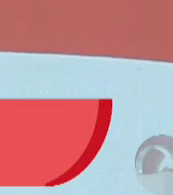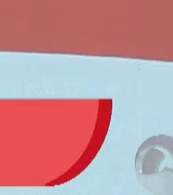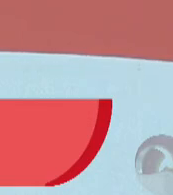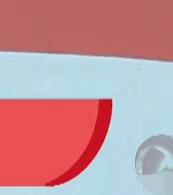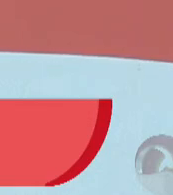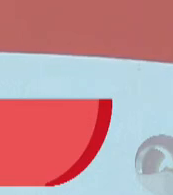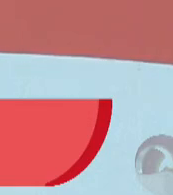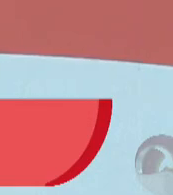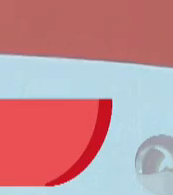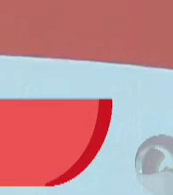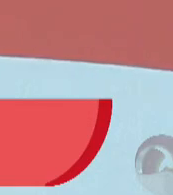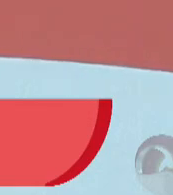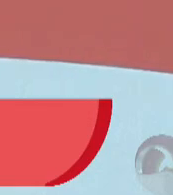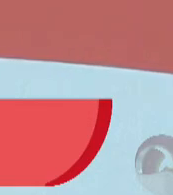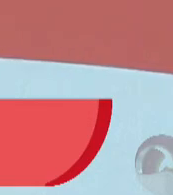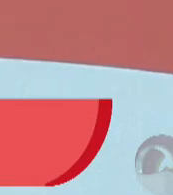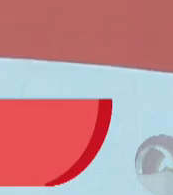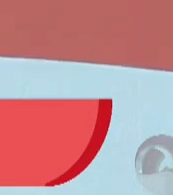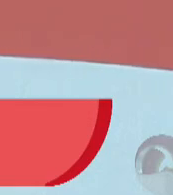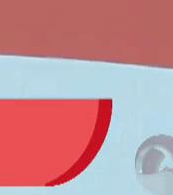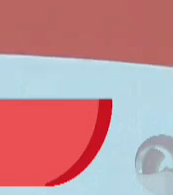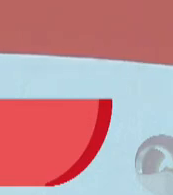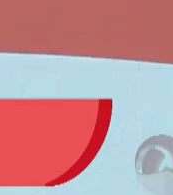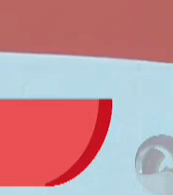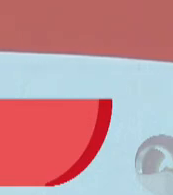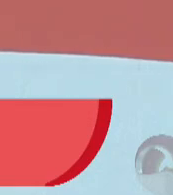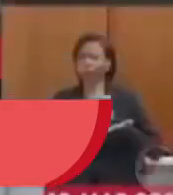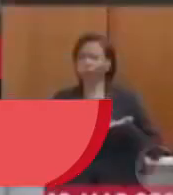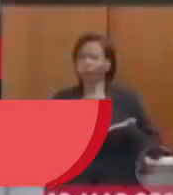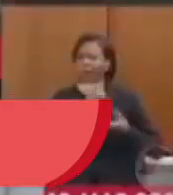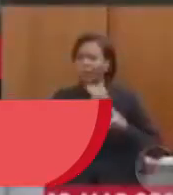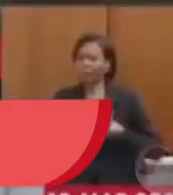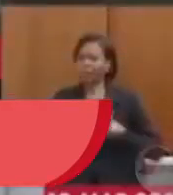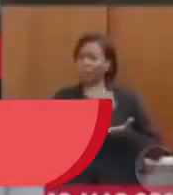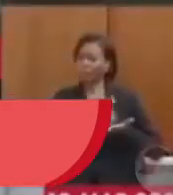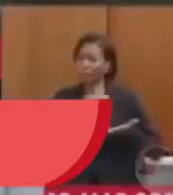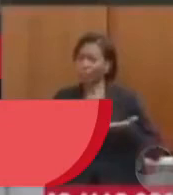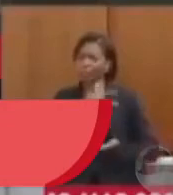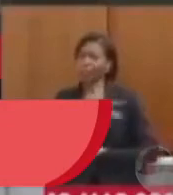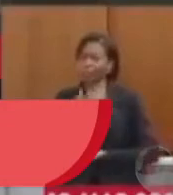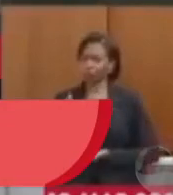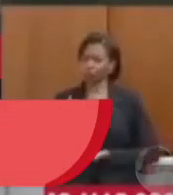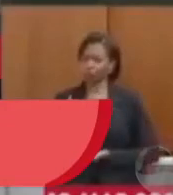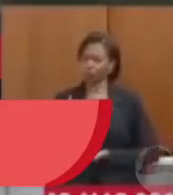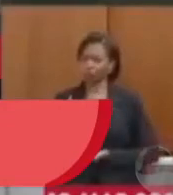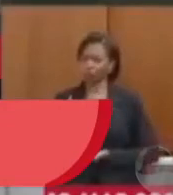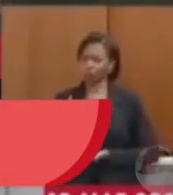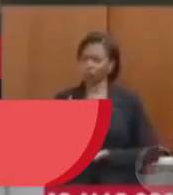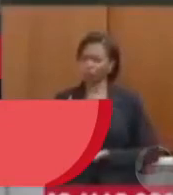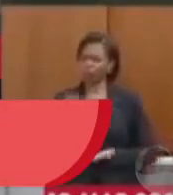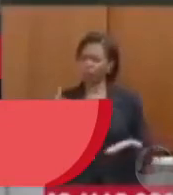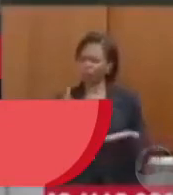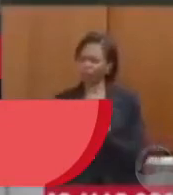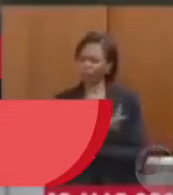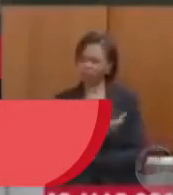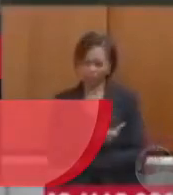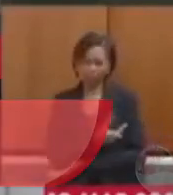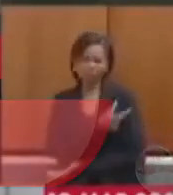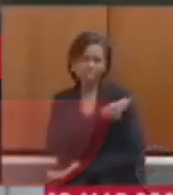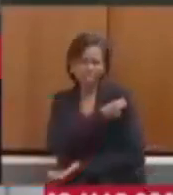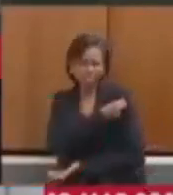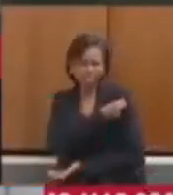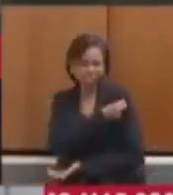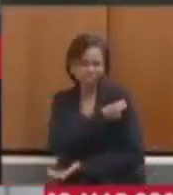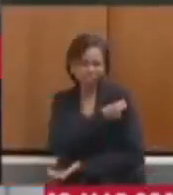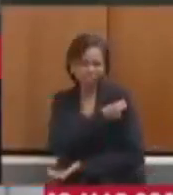entre eles o próprio secretário Carlos Eduardo Amaral aproximar pessoas na frente dos